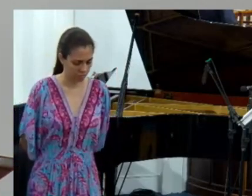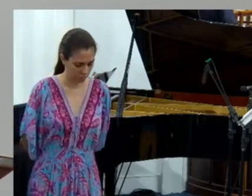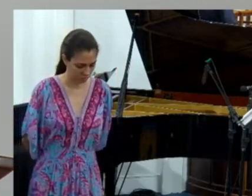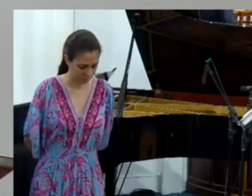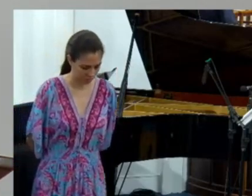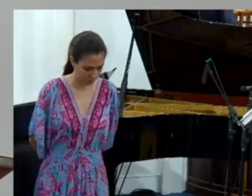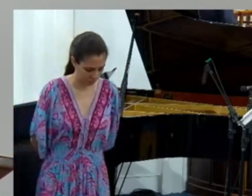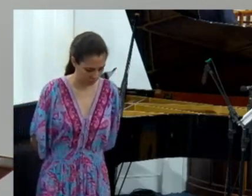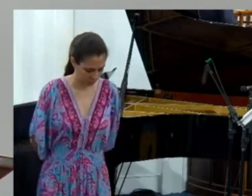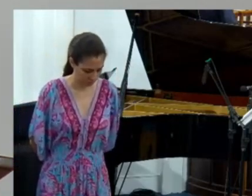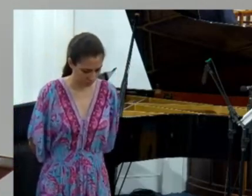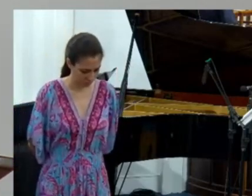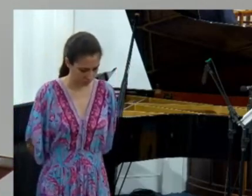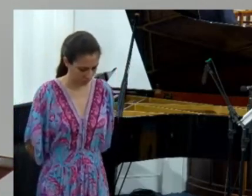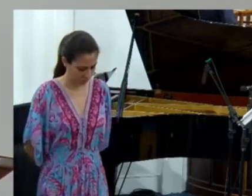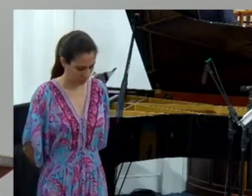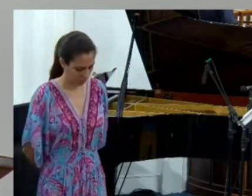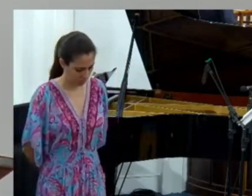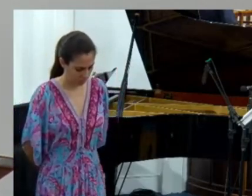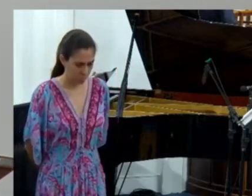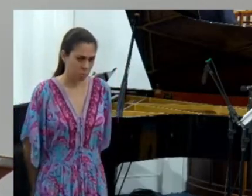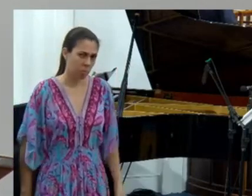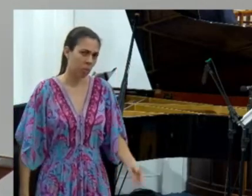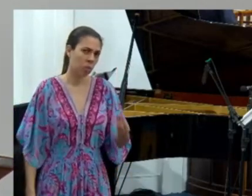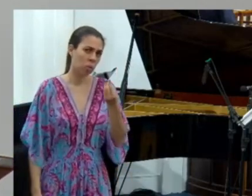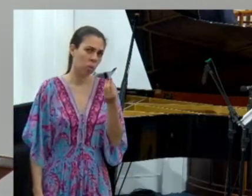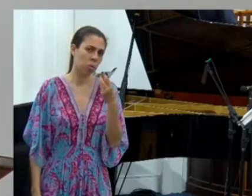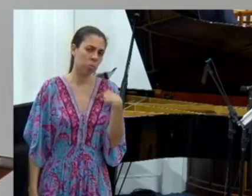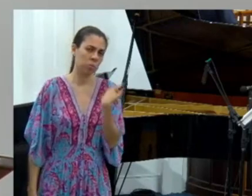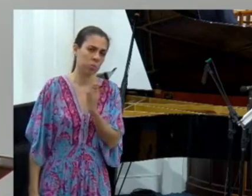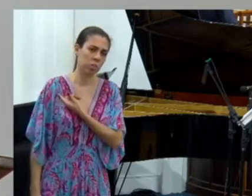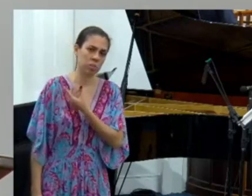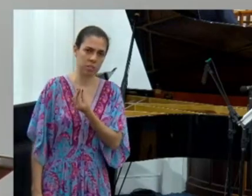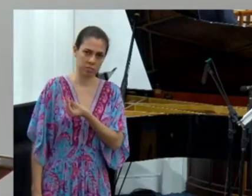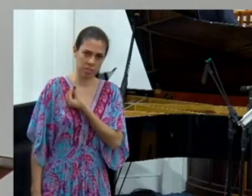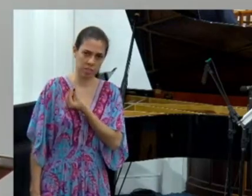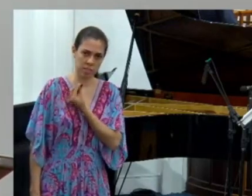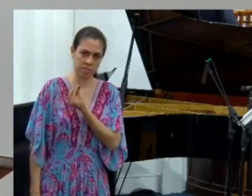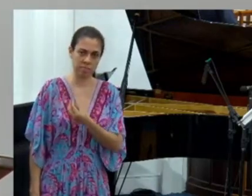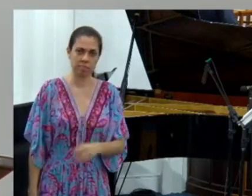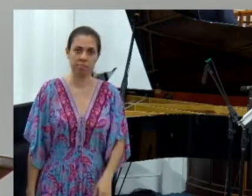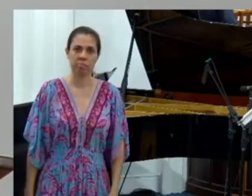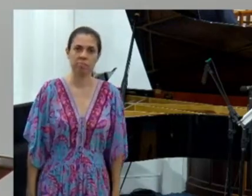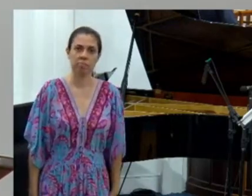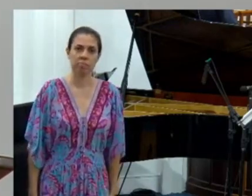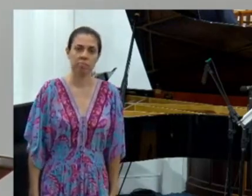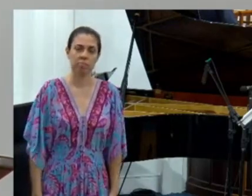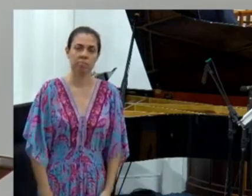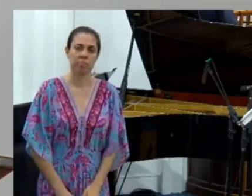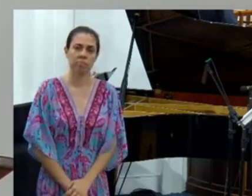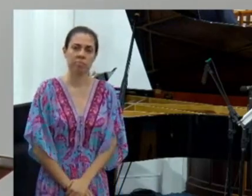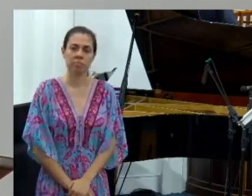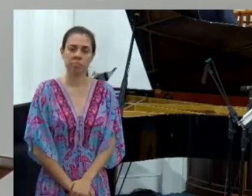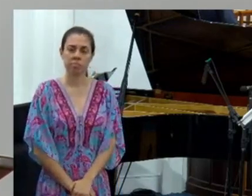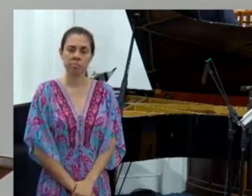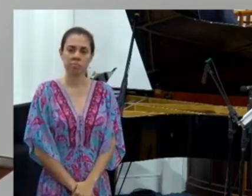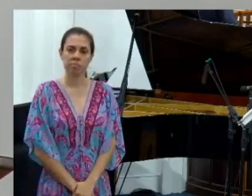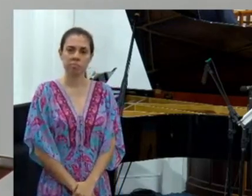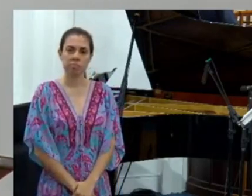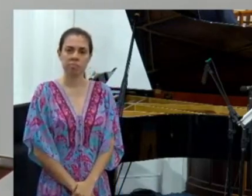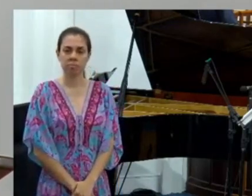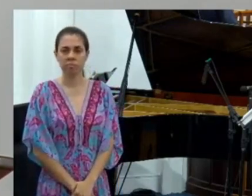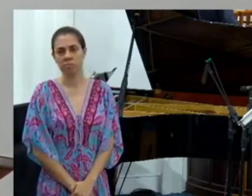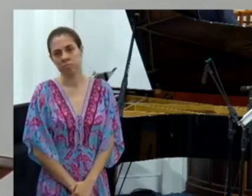Como está a nossa vida? Como está esse templo que o Senhor, então, passou a